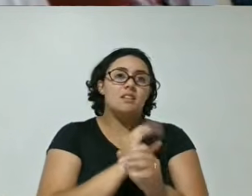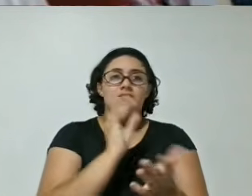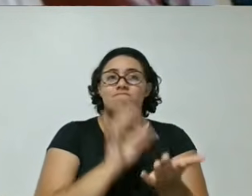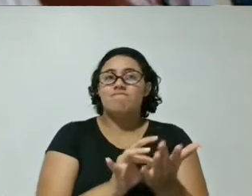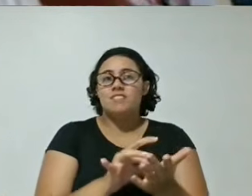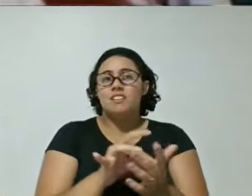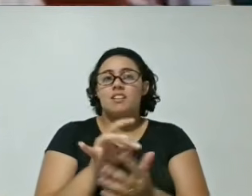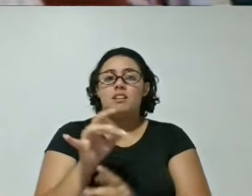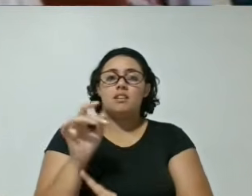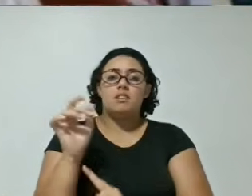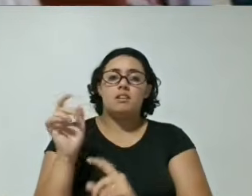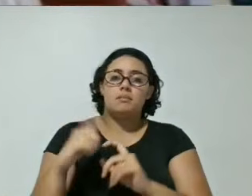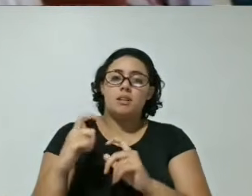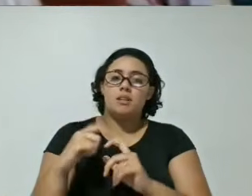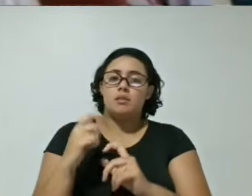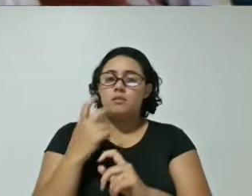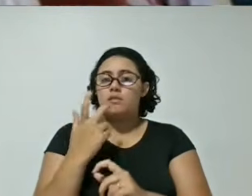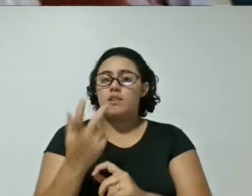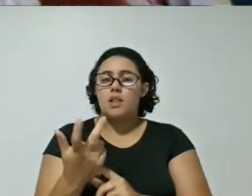viveria.